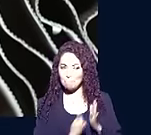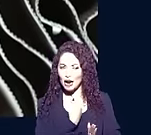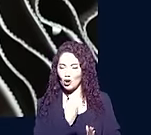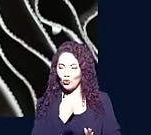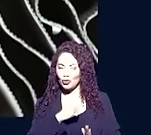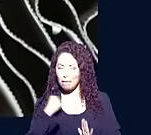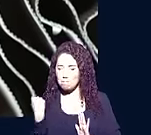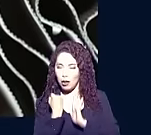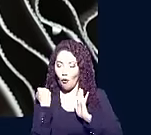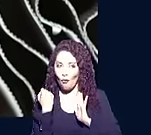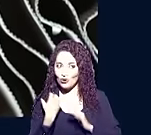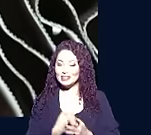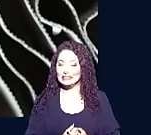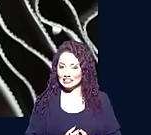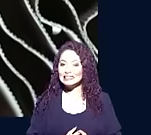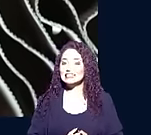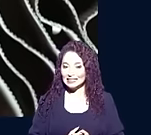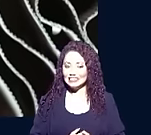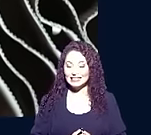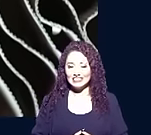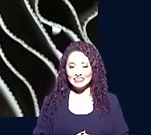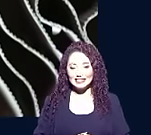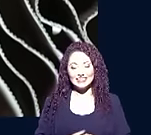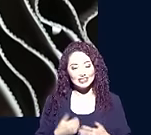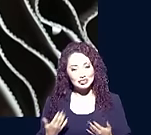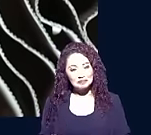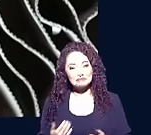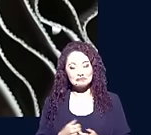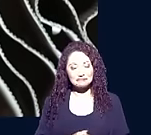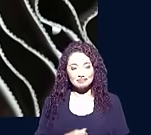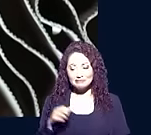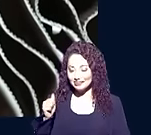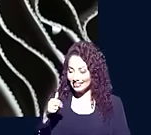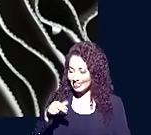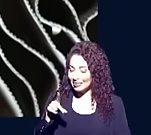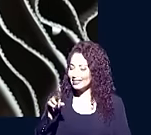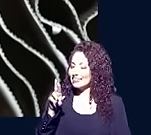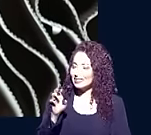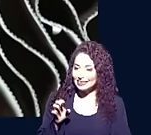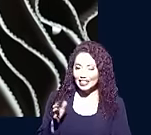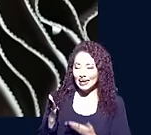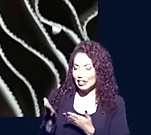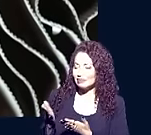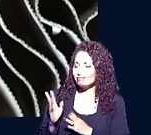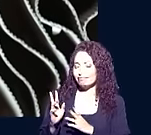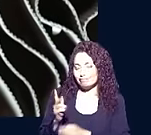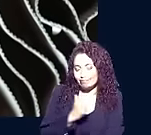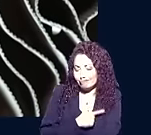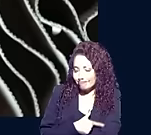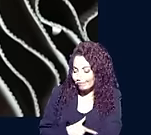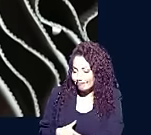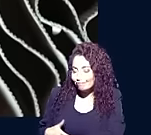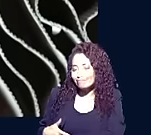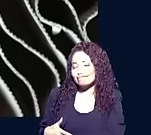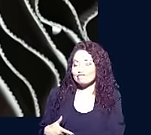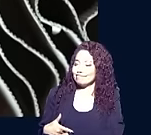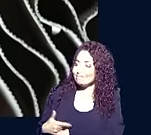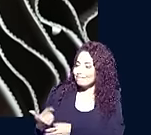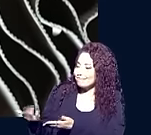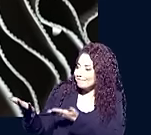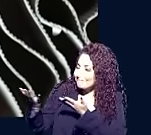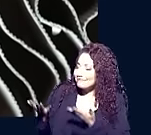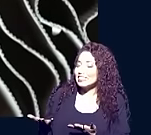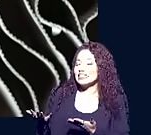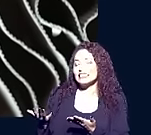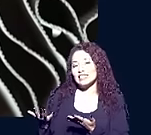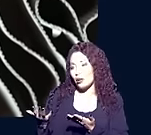pancada foi tante Cortez como sempre agradeço aí as suas palavras elas devem ser endereçadas à Câmara dos